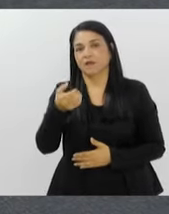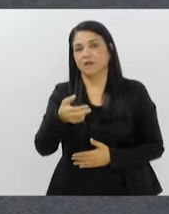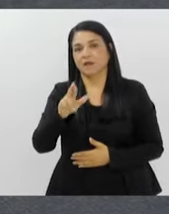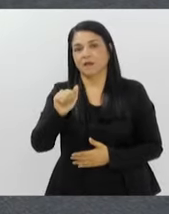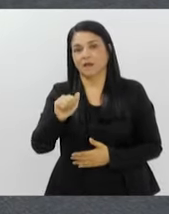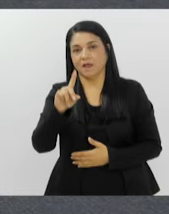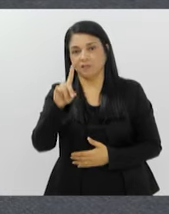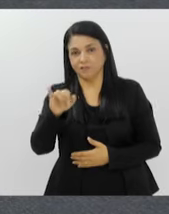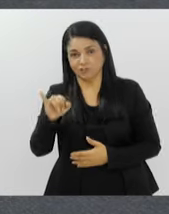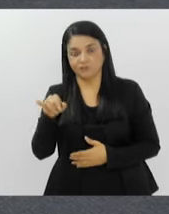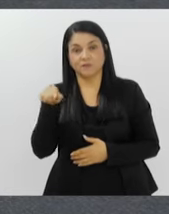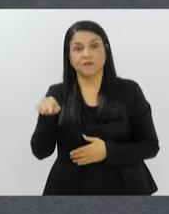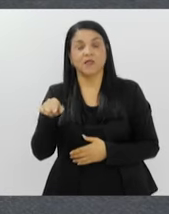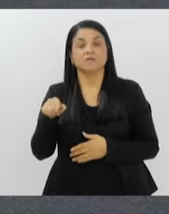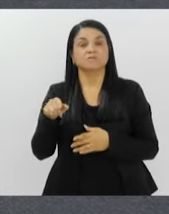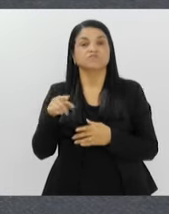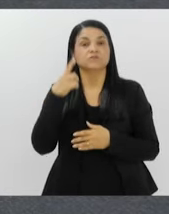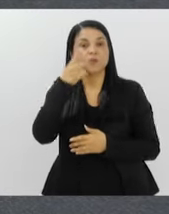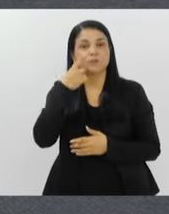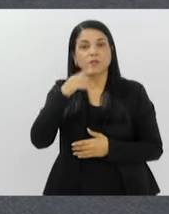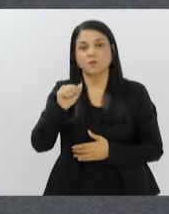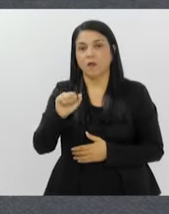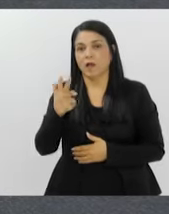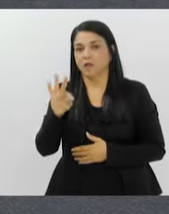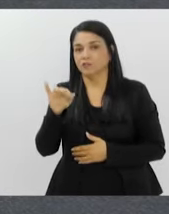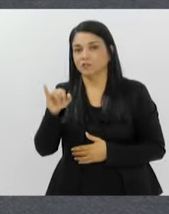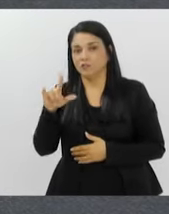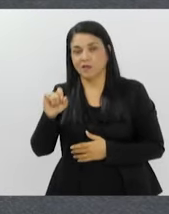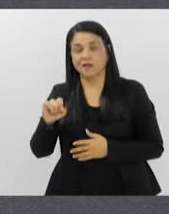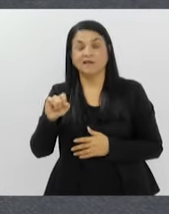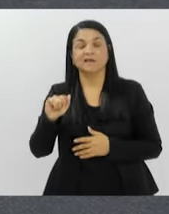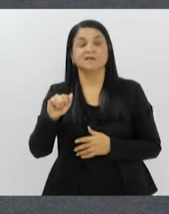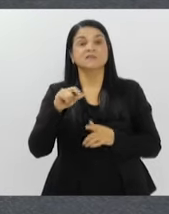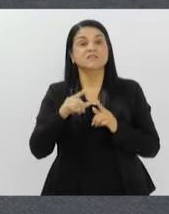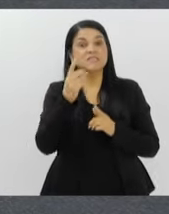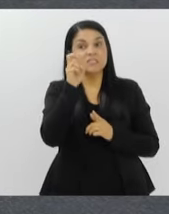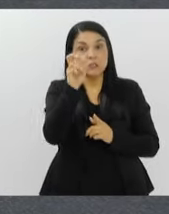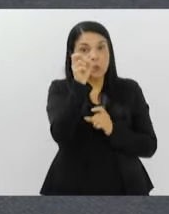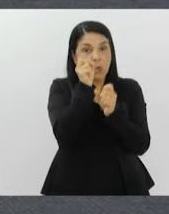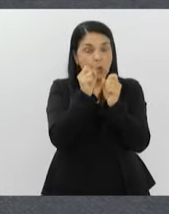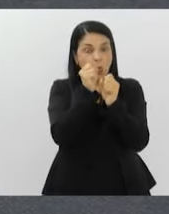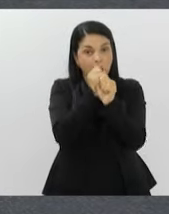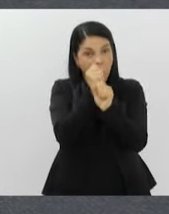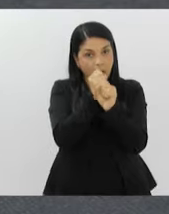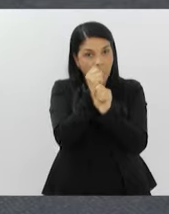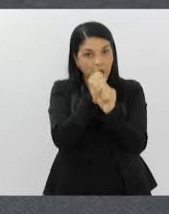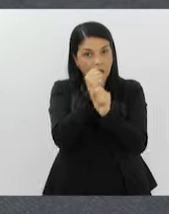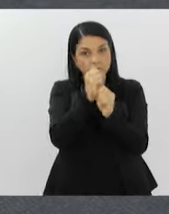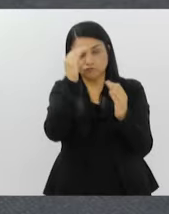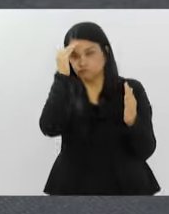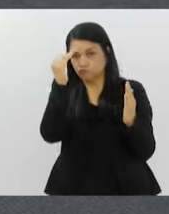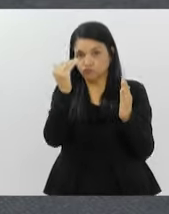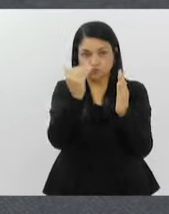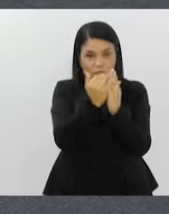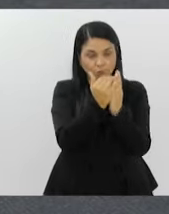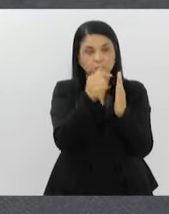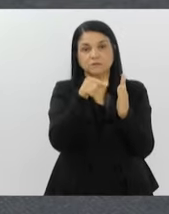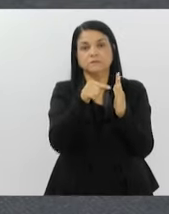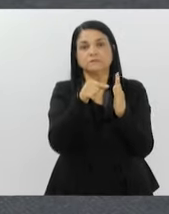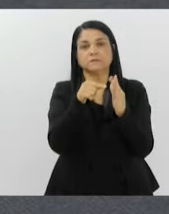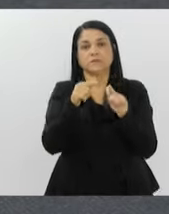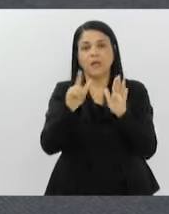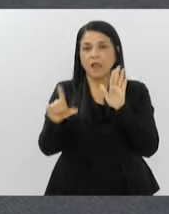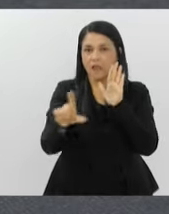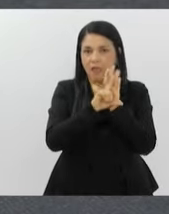nós ficamos 5 anos fazendo cumpras para funcionar depois que ela começou a funcionar nós sempre